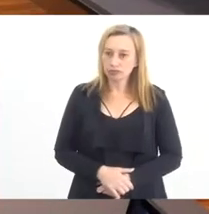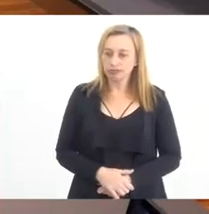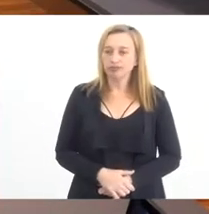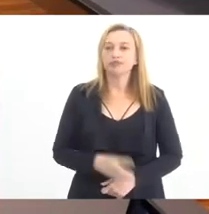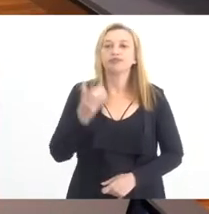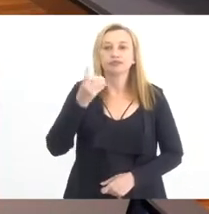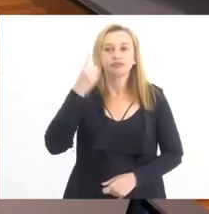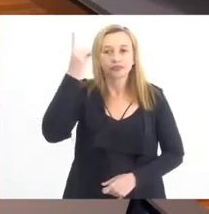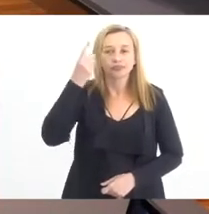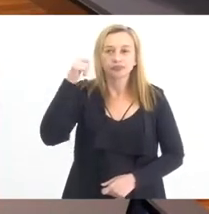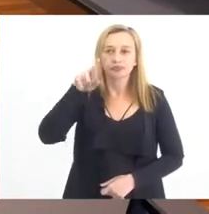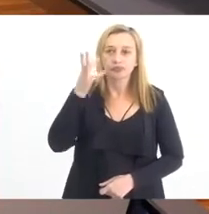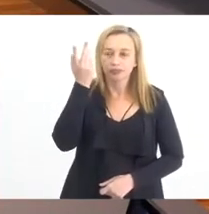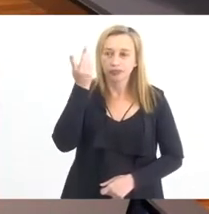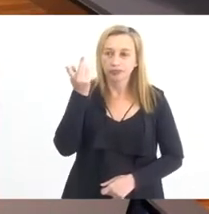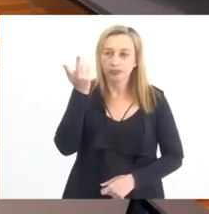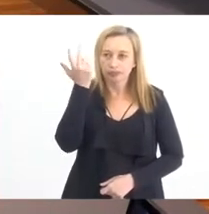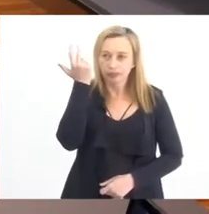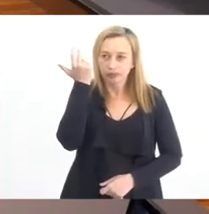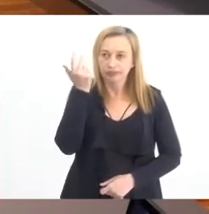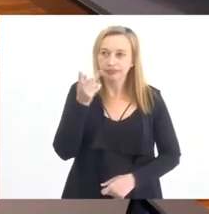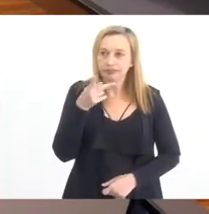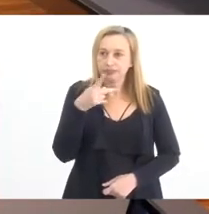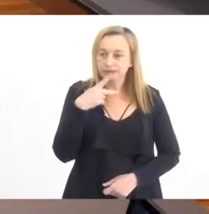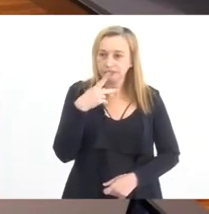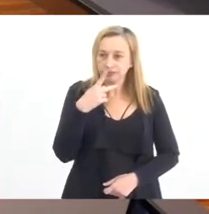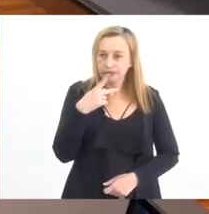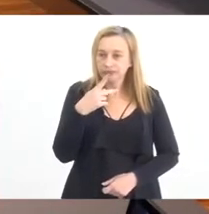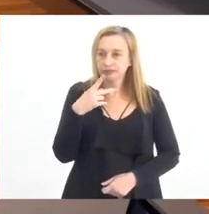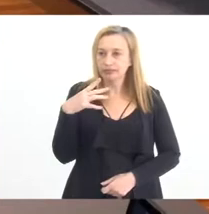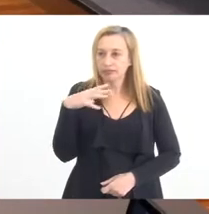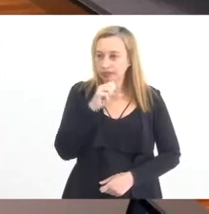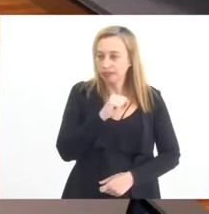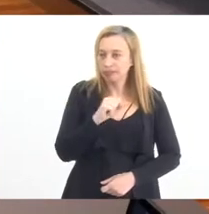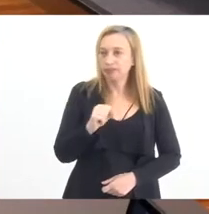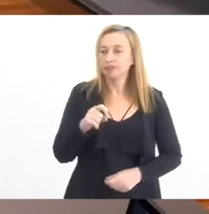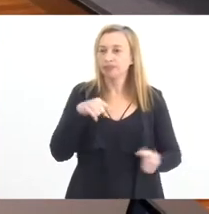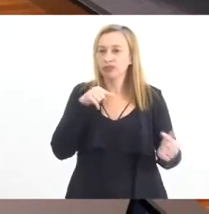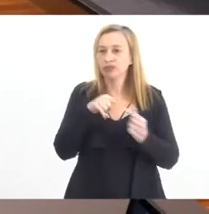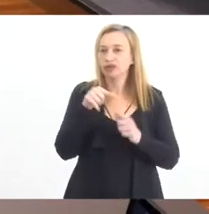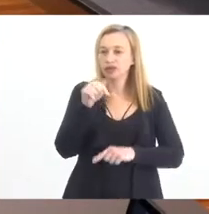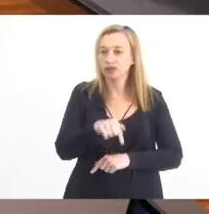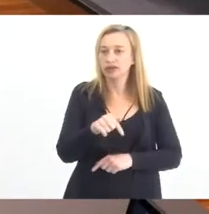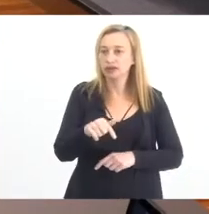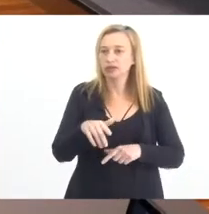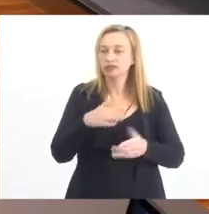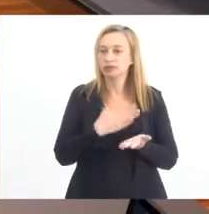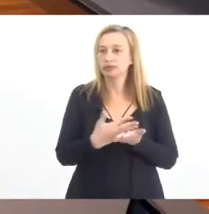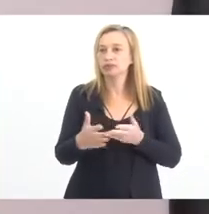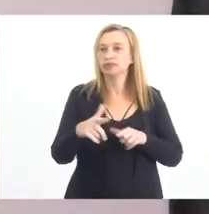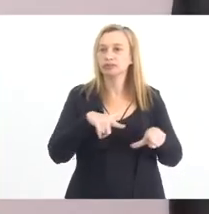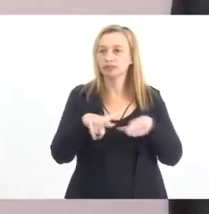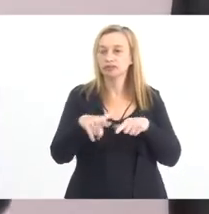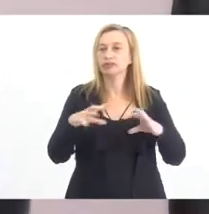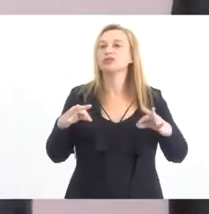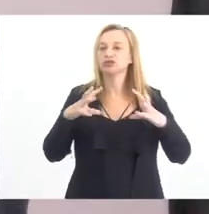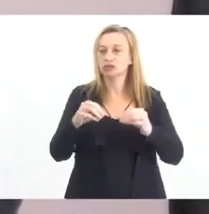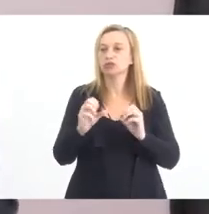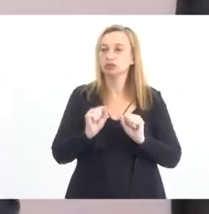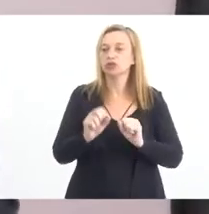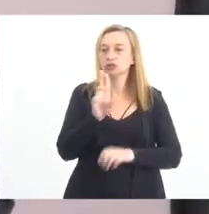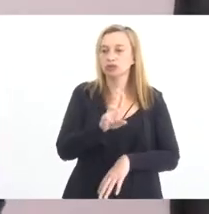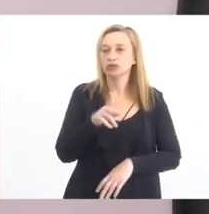Deputado Leomar, peço um pouco de brevidade, com bastante gente aqui, e o meu objetivo aqui na condução dos trabalhos é garantir que todo mundo possa fazer uso da